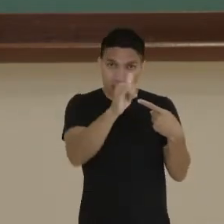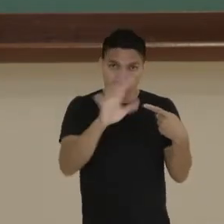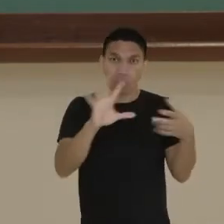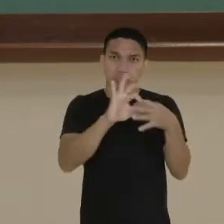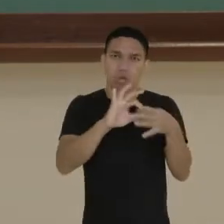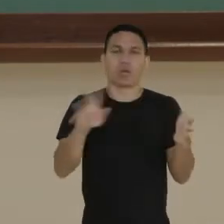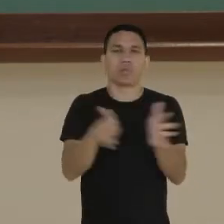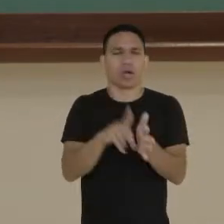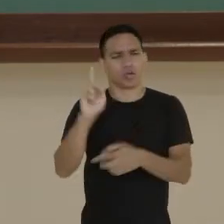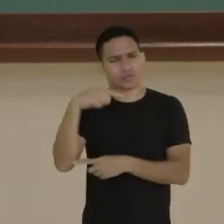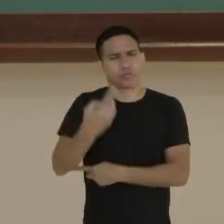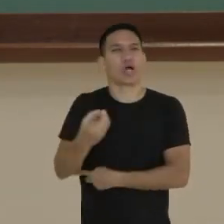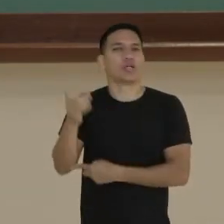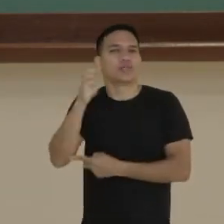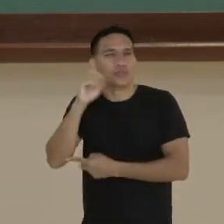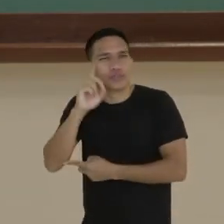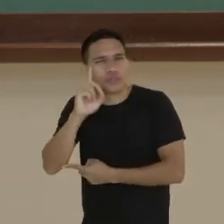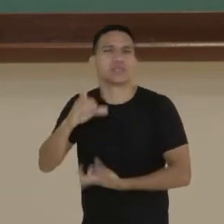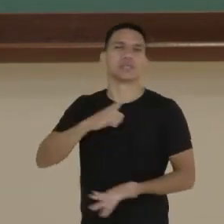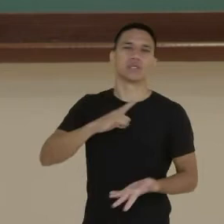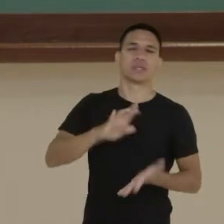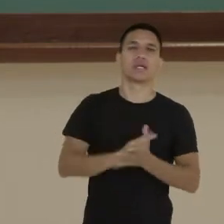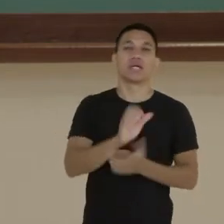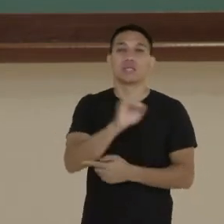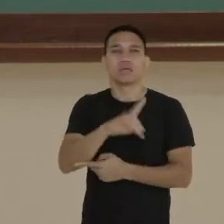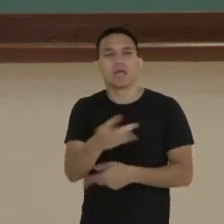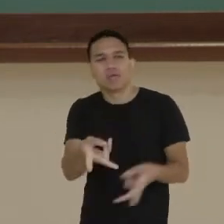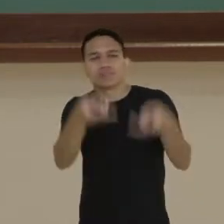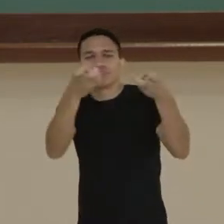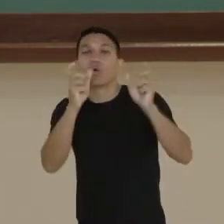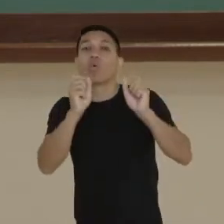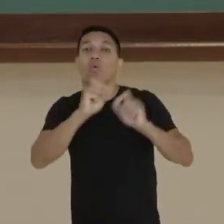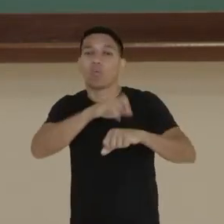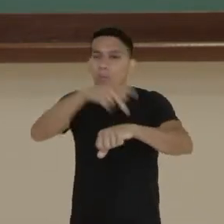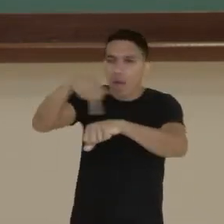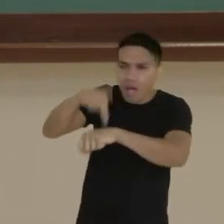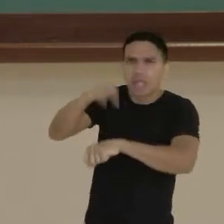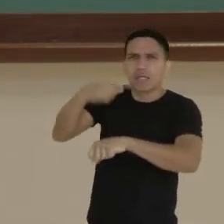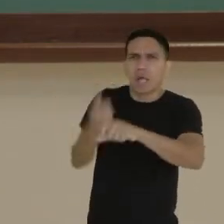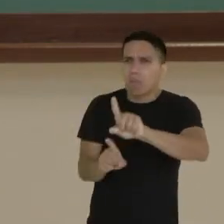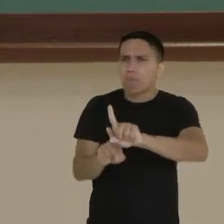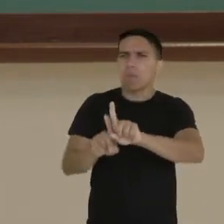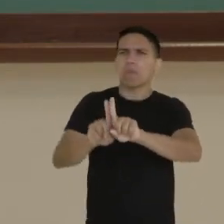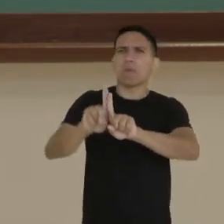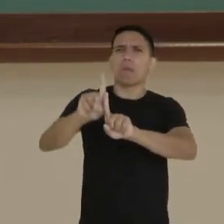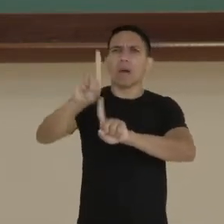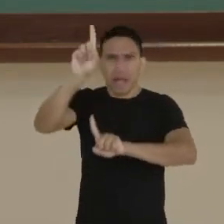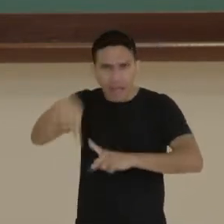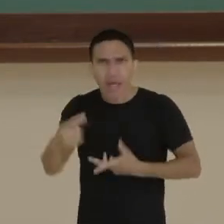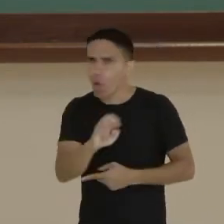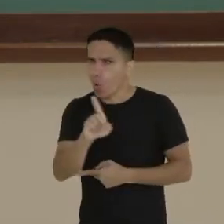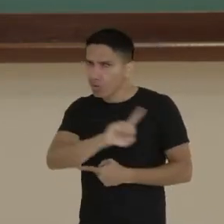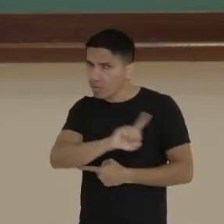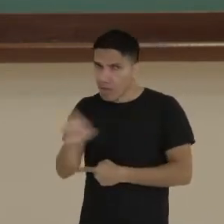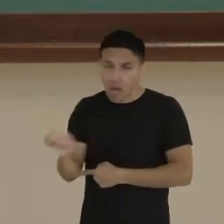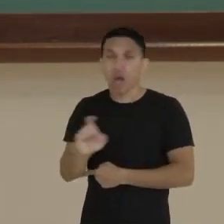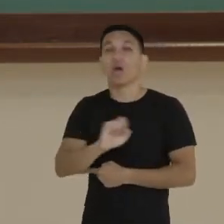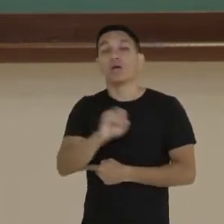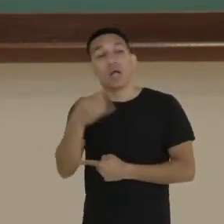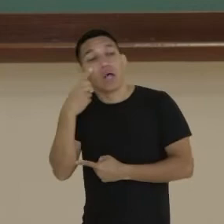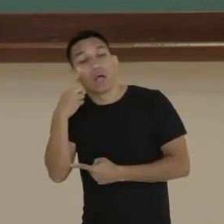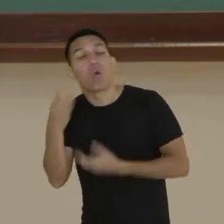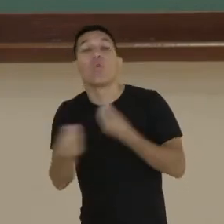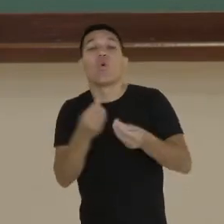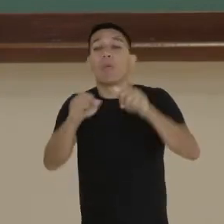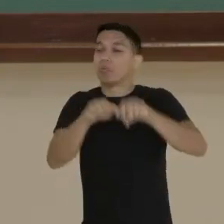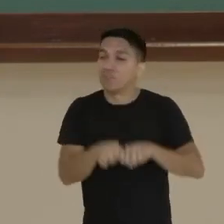dia, né? Inclusive, para você poder ver se um país é desenvolvido ou não, se analisa muito a questão da disponibilidade e distribuição da